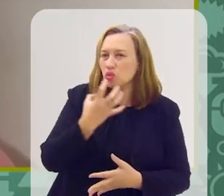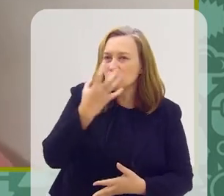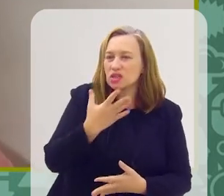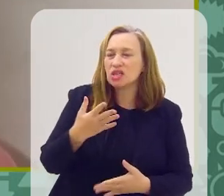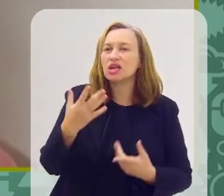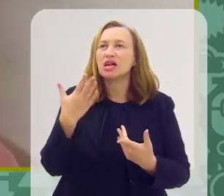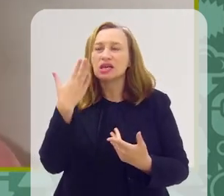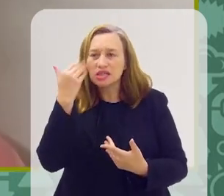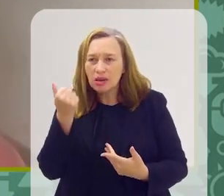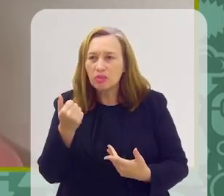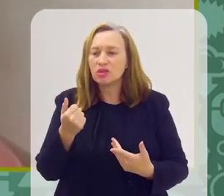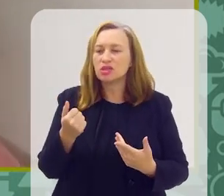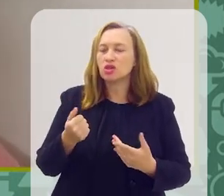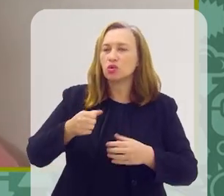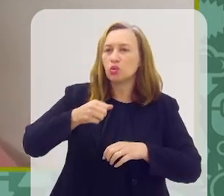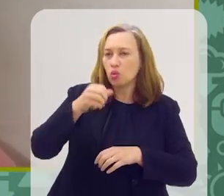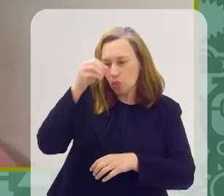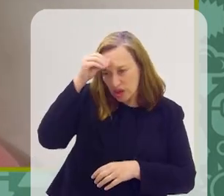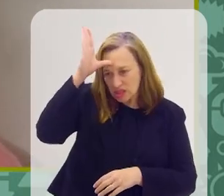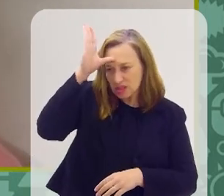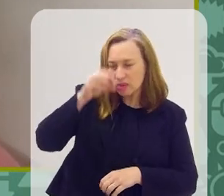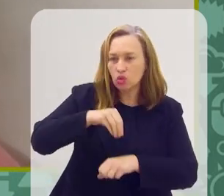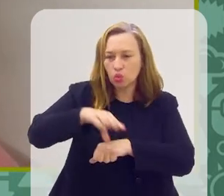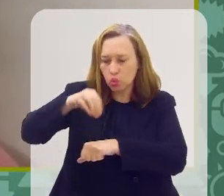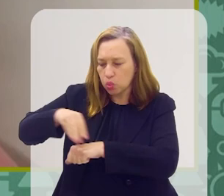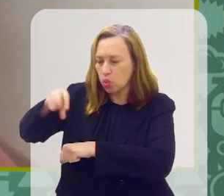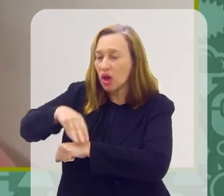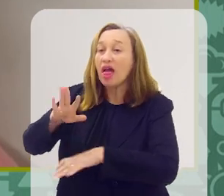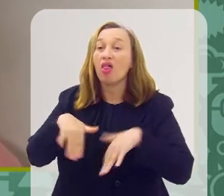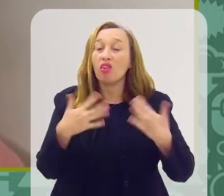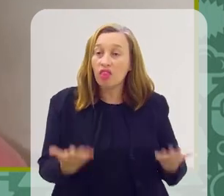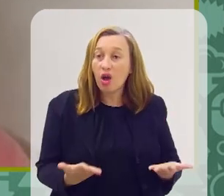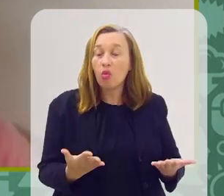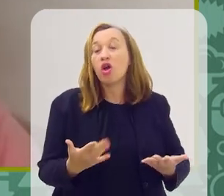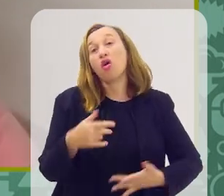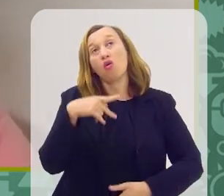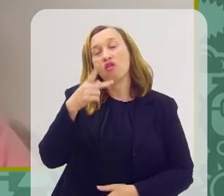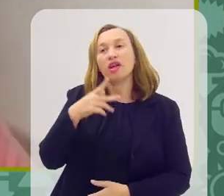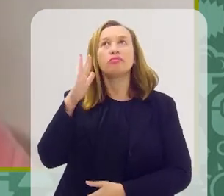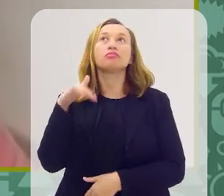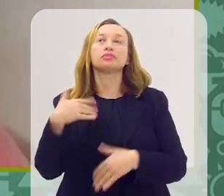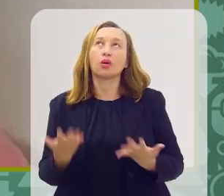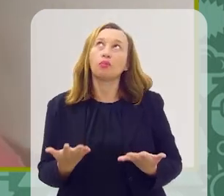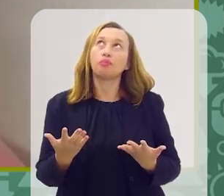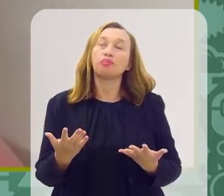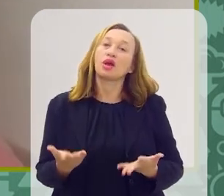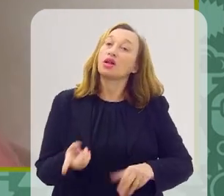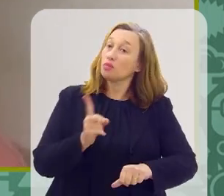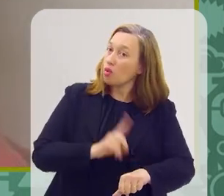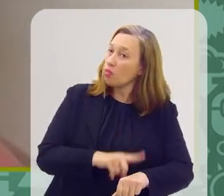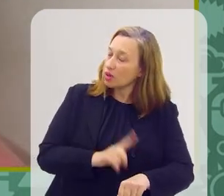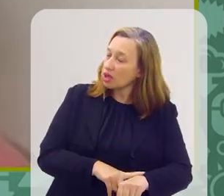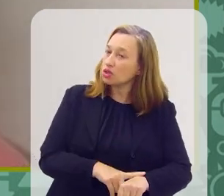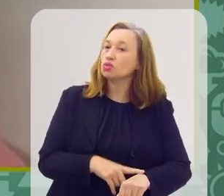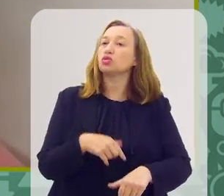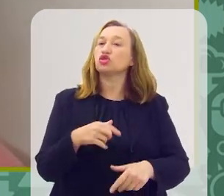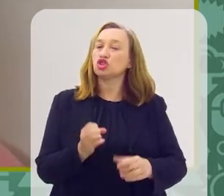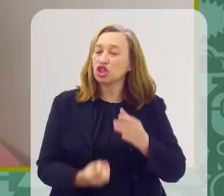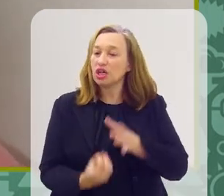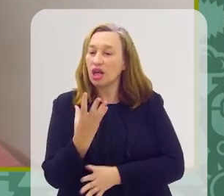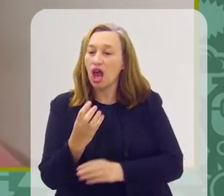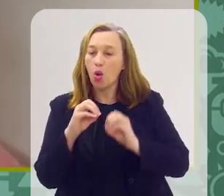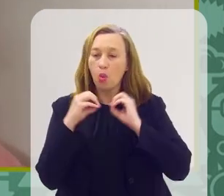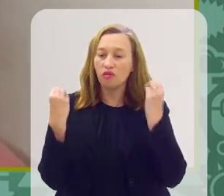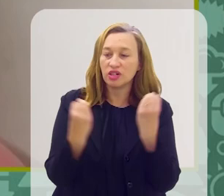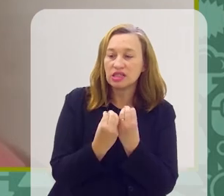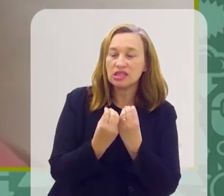daquilo que eu sei, né, desse meu conhecimento, desse meu repertório. Então foi a partir daí que eu falei, bom, eu acho que está na hora de criar também uma